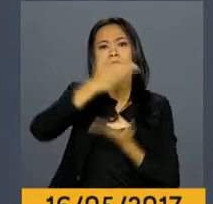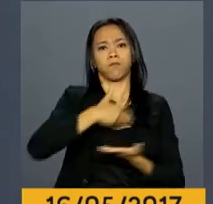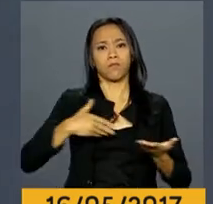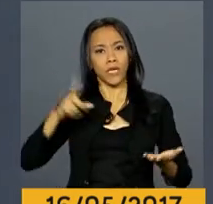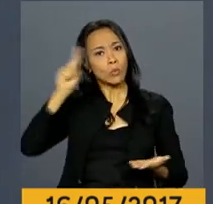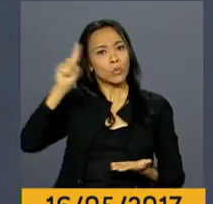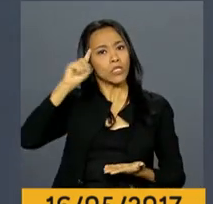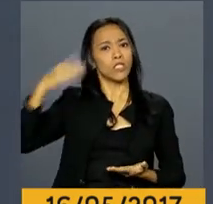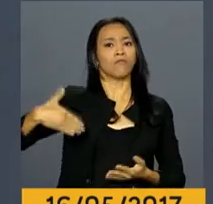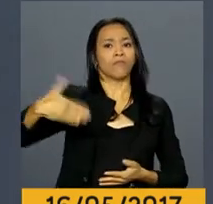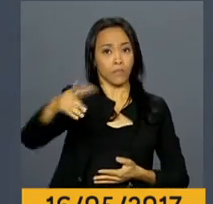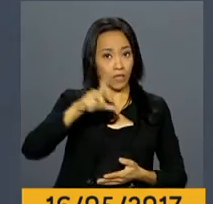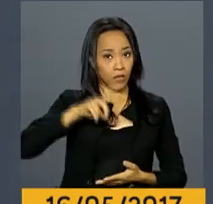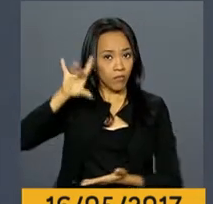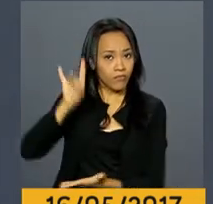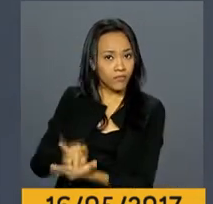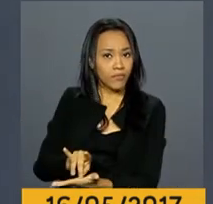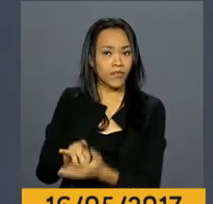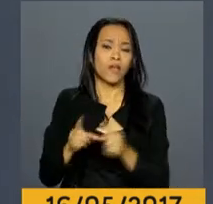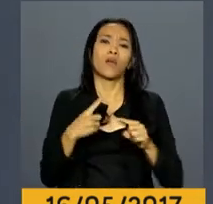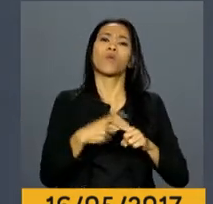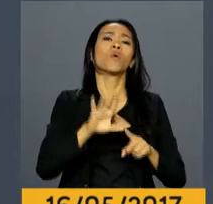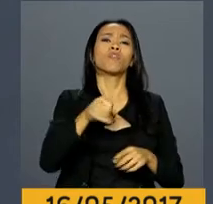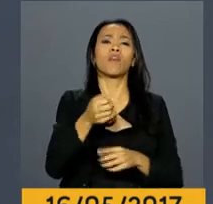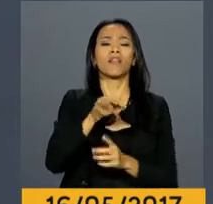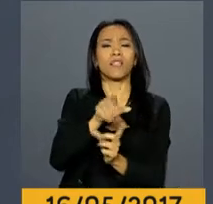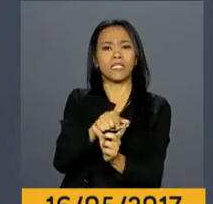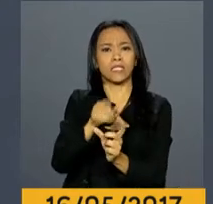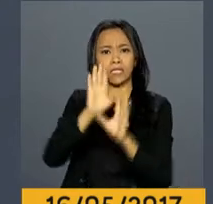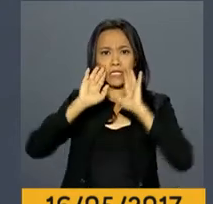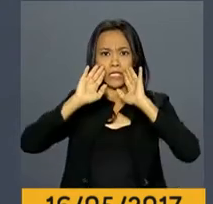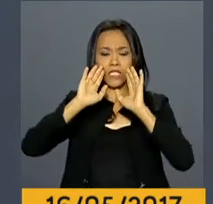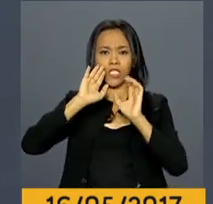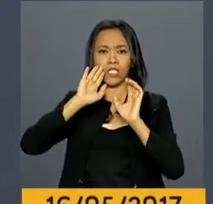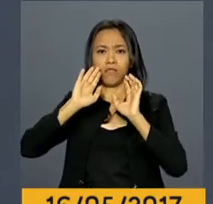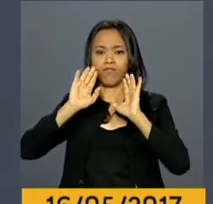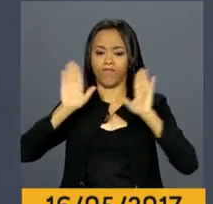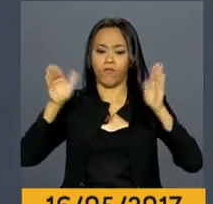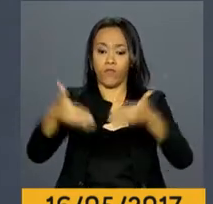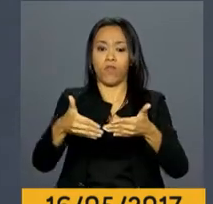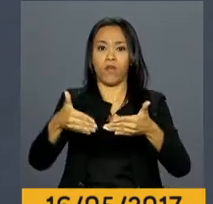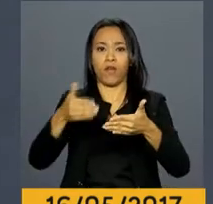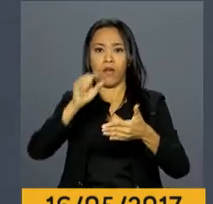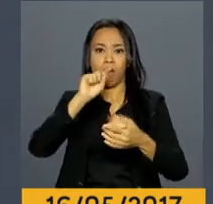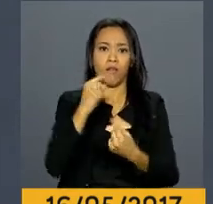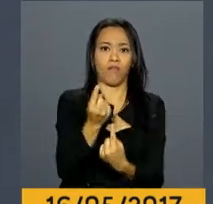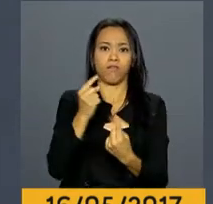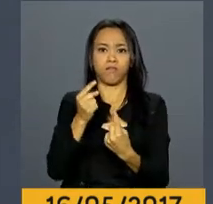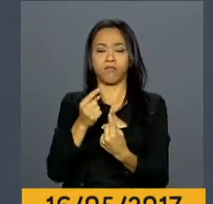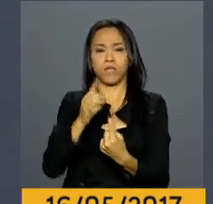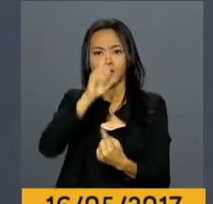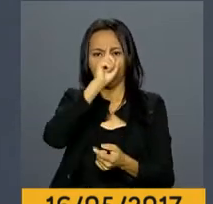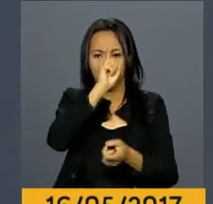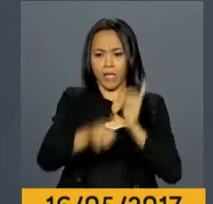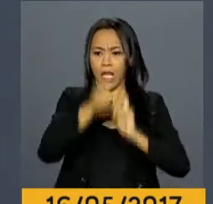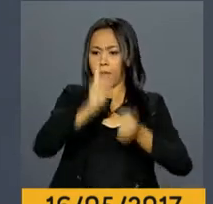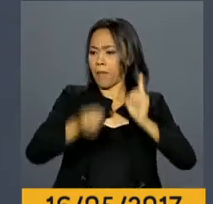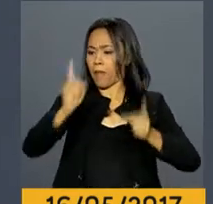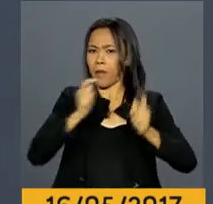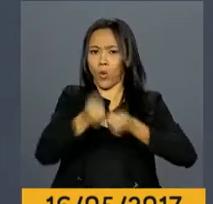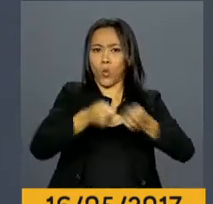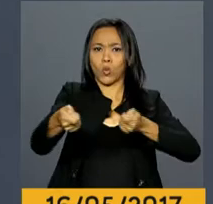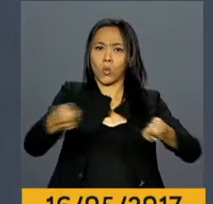brasileiro. E quando eu falo da vocação centralizadora, com muita franqueza eu recordo um pouco a história do Brasil, que nos criou essa